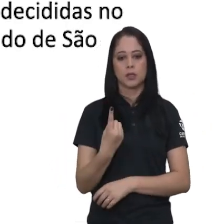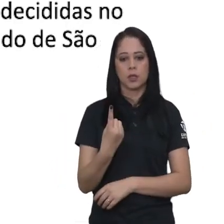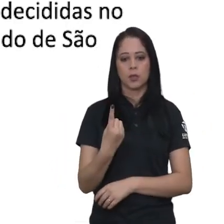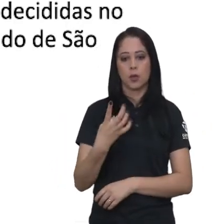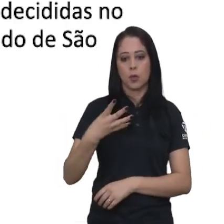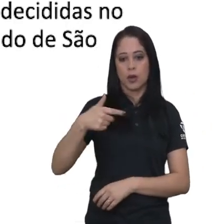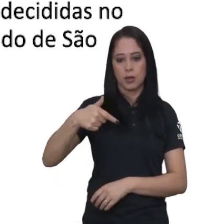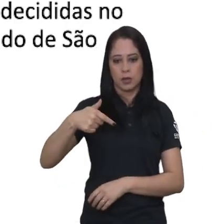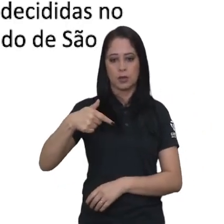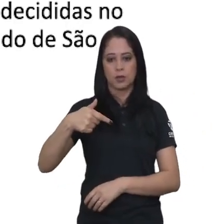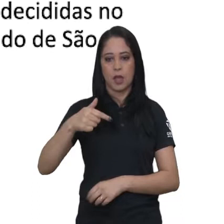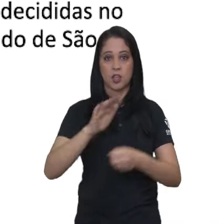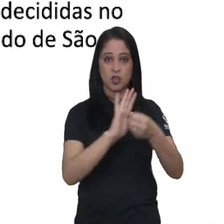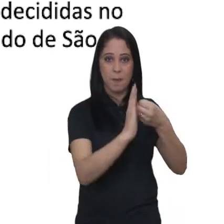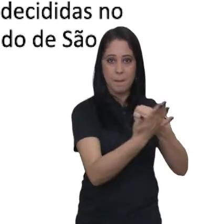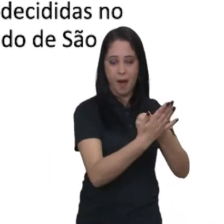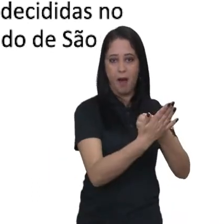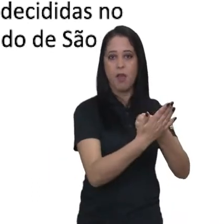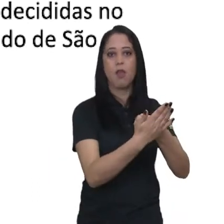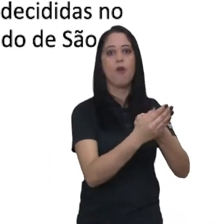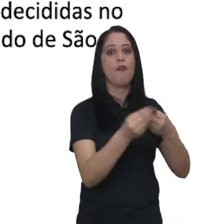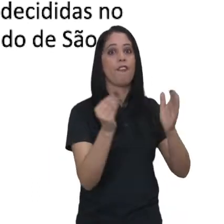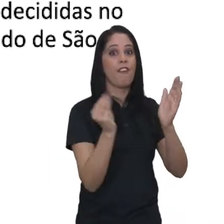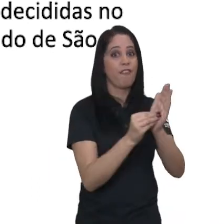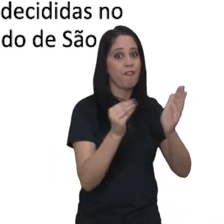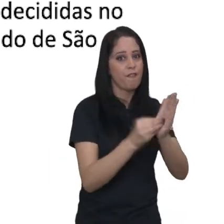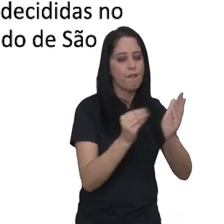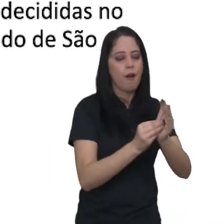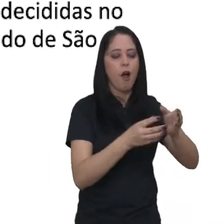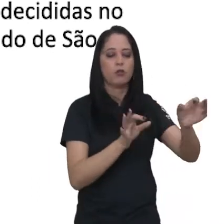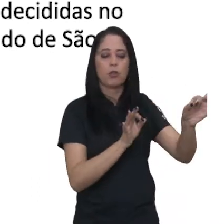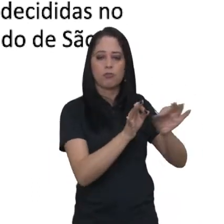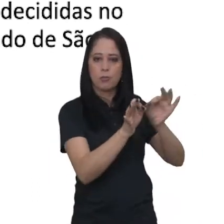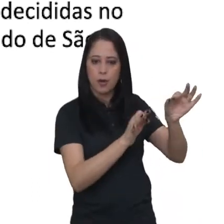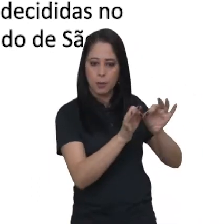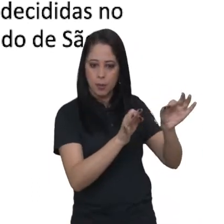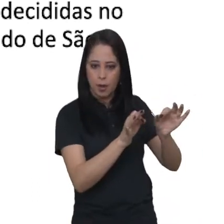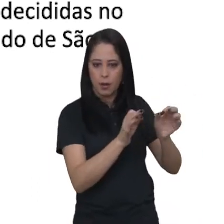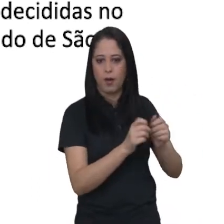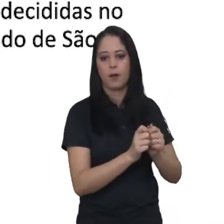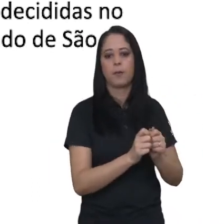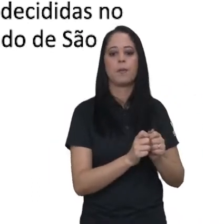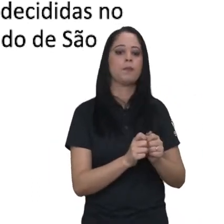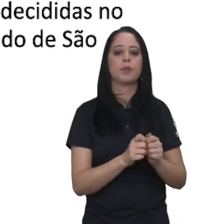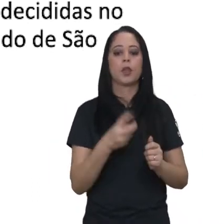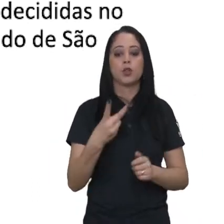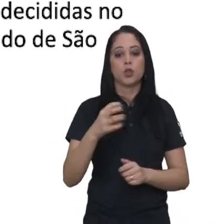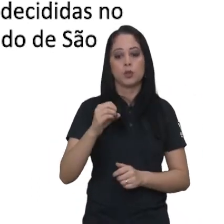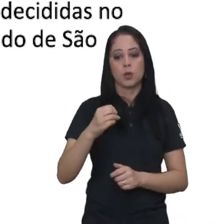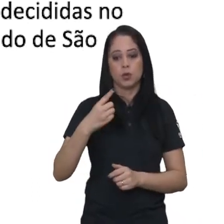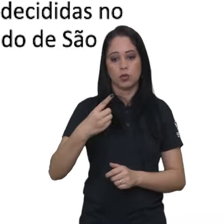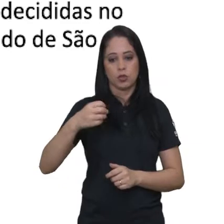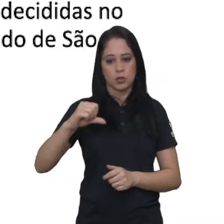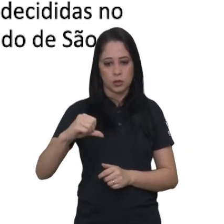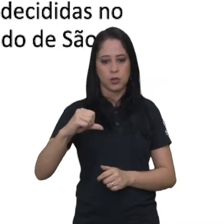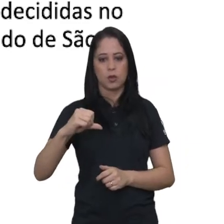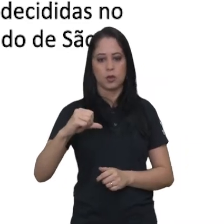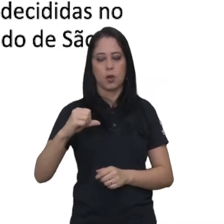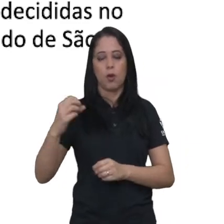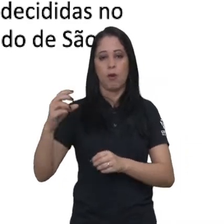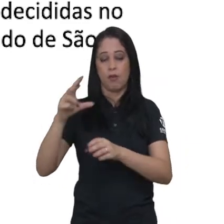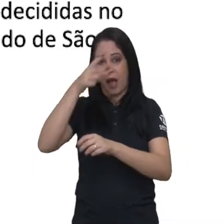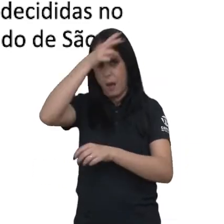regularizados, 12 núcleos regularizados, pela informação da Prefeitura, desde 2019, foi o parâmetro que